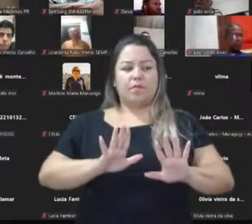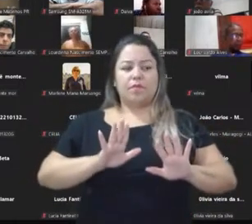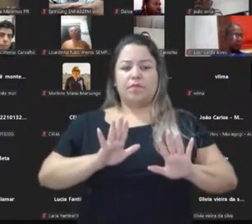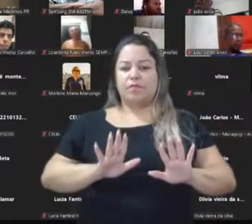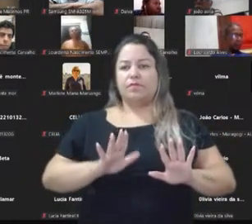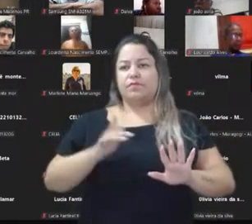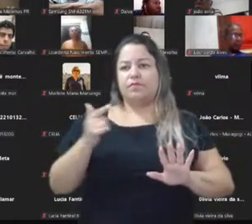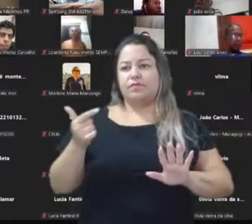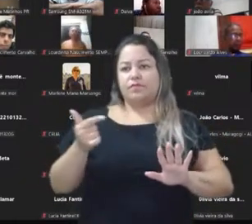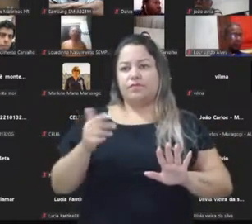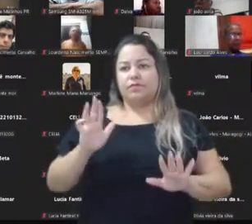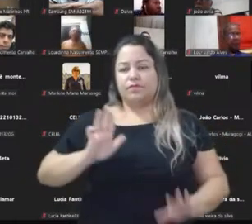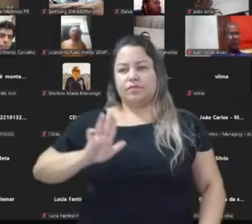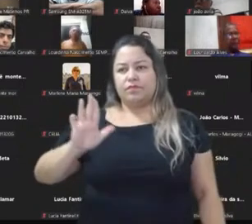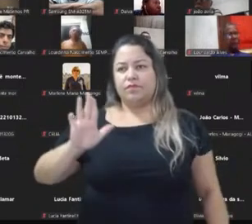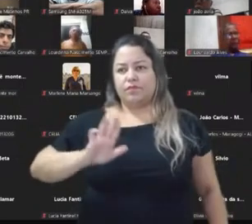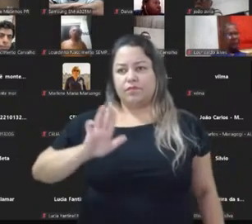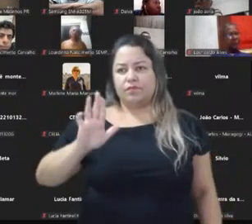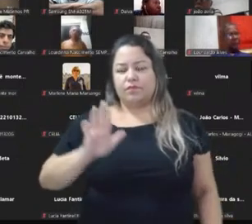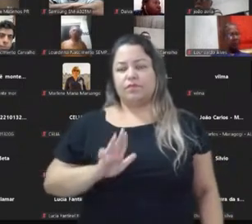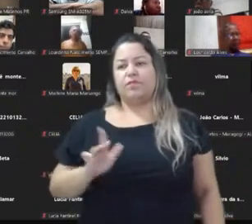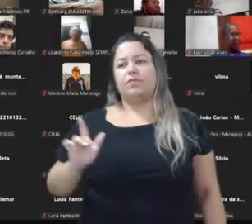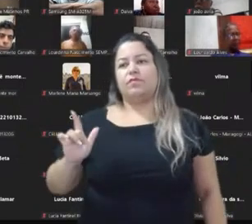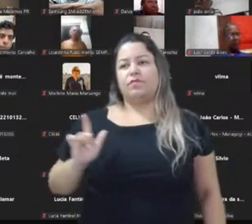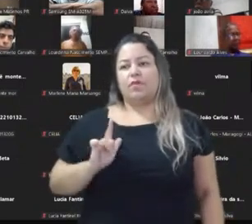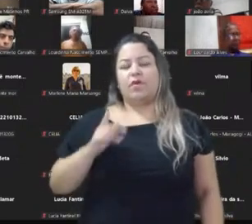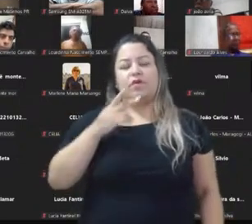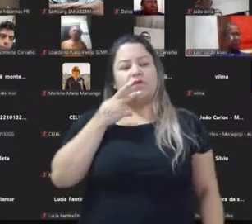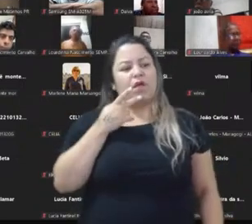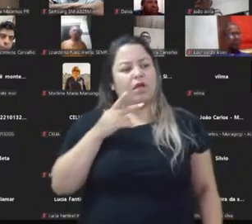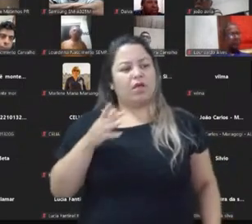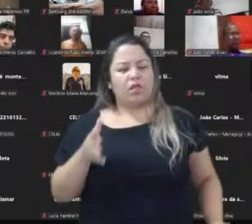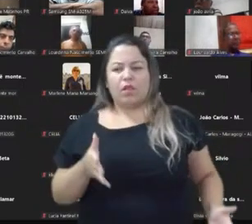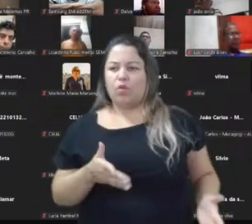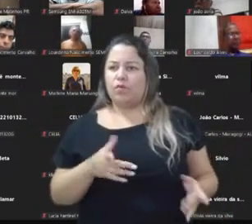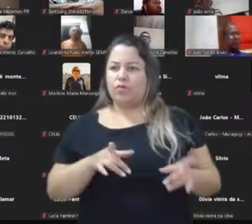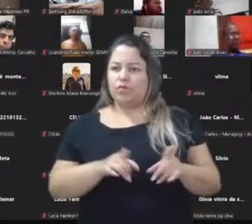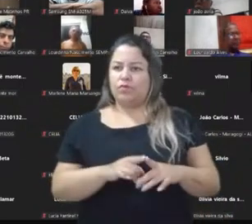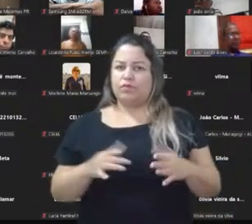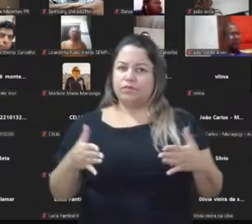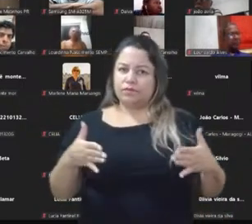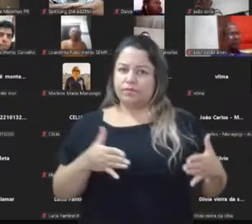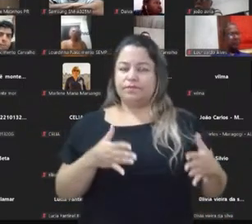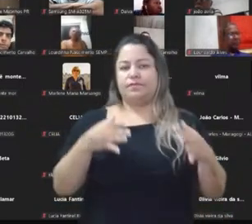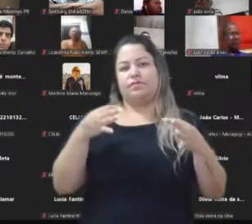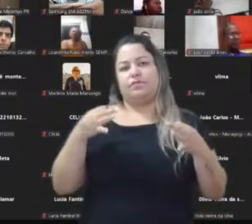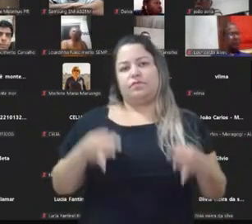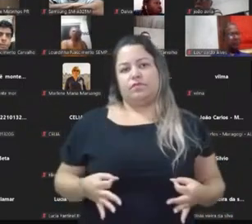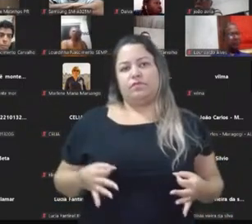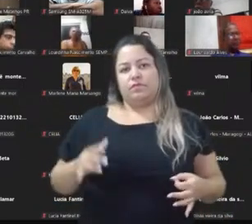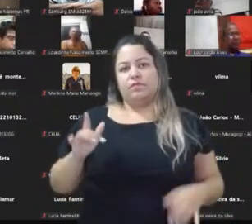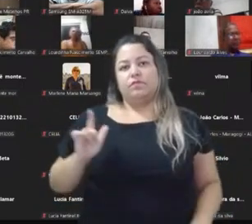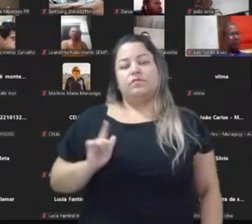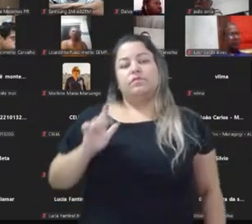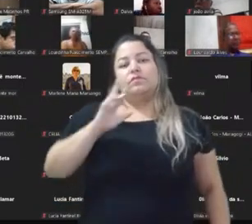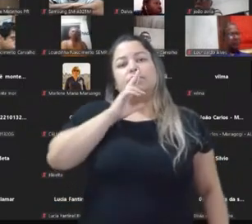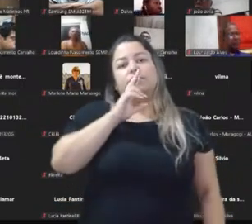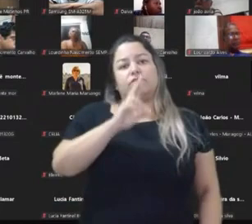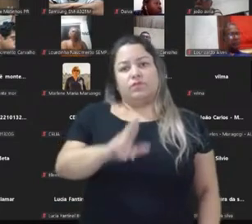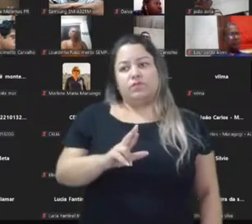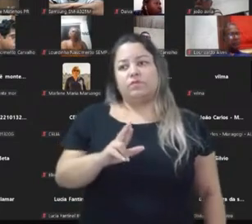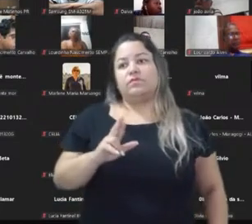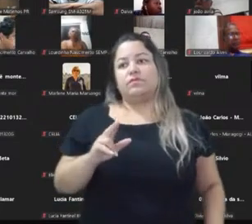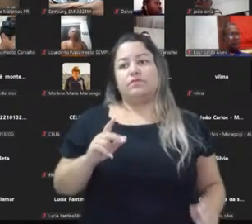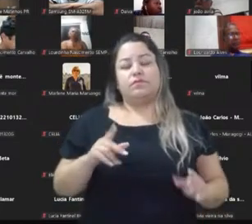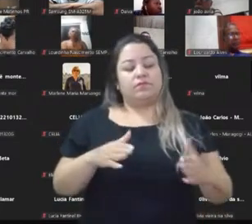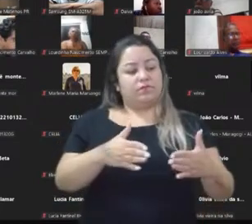segundo Lula o Lula é meu líder então el sempre fala pressionem pressão gente no rumo certo tende a dar um resultado né tende a